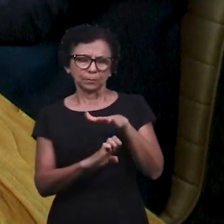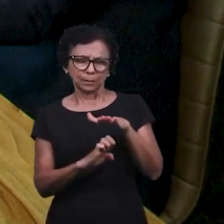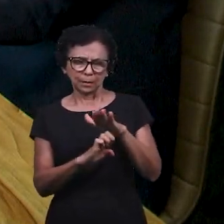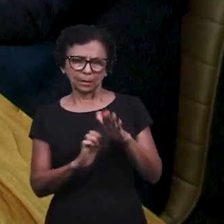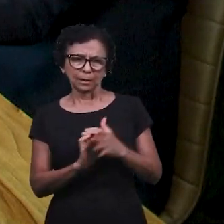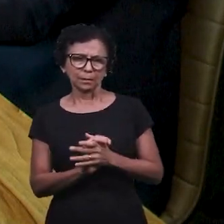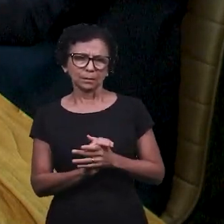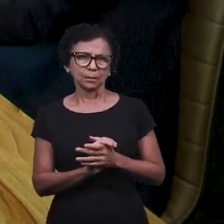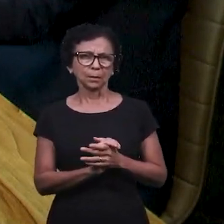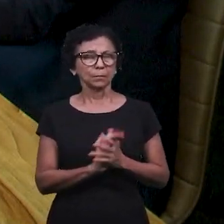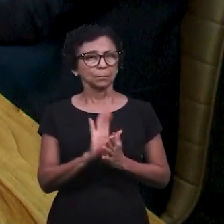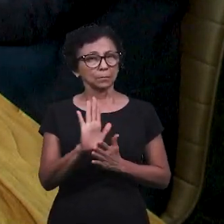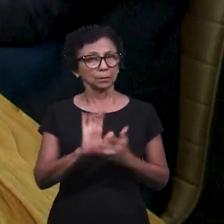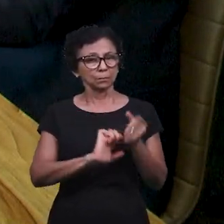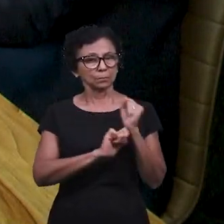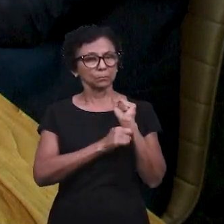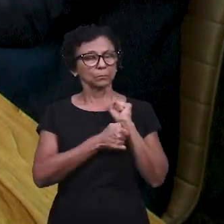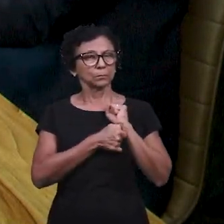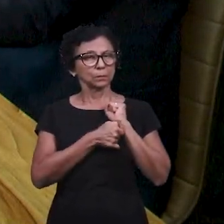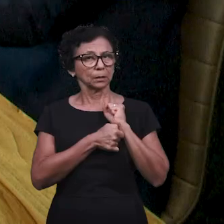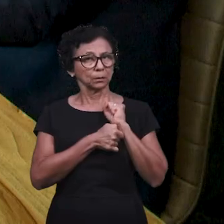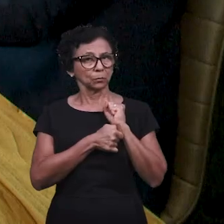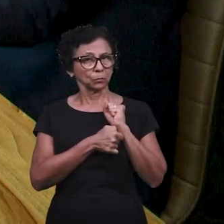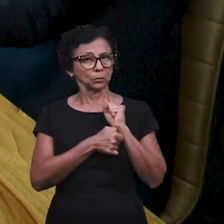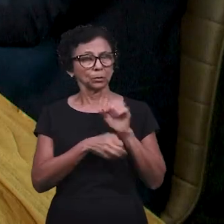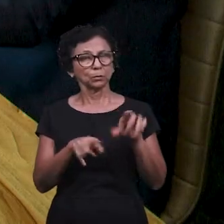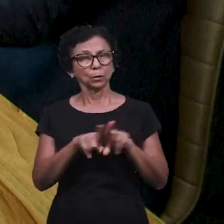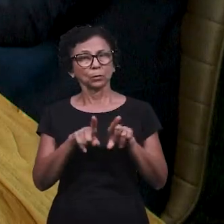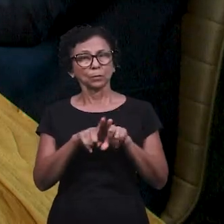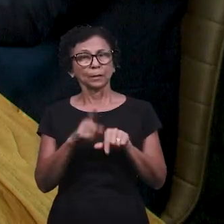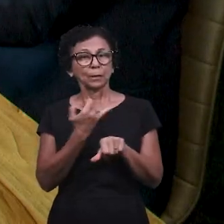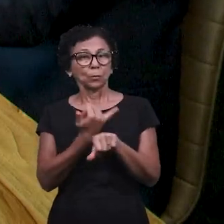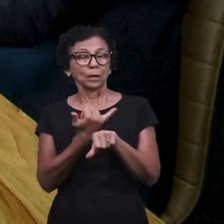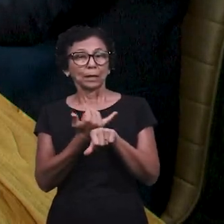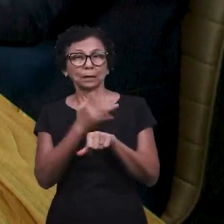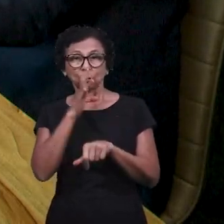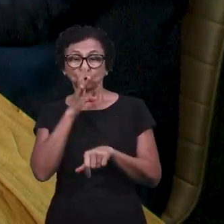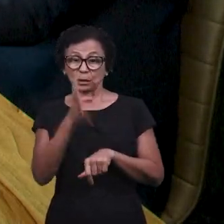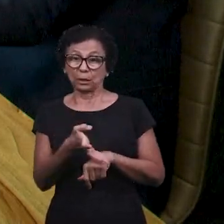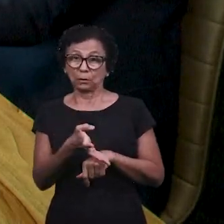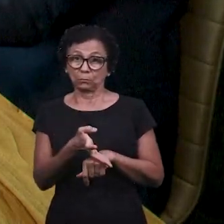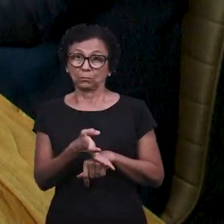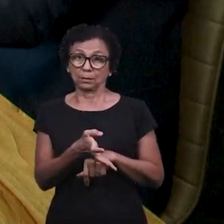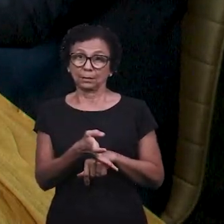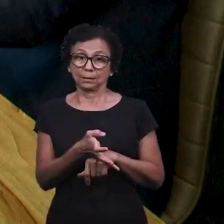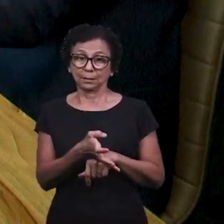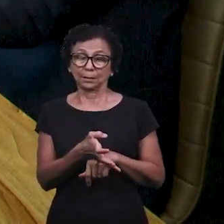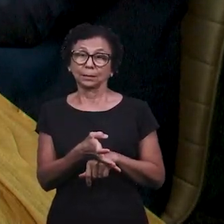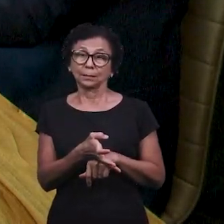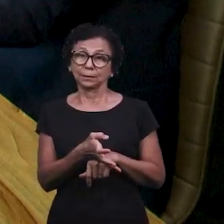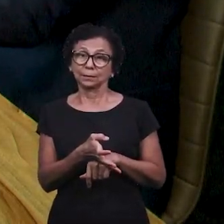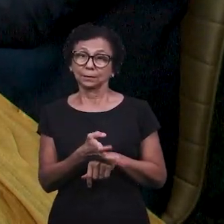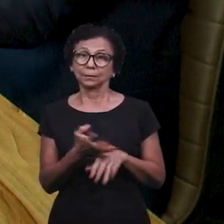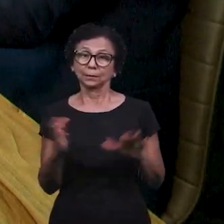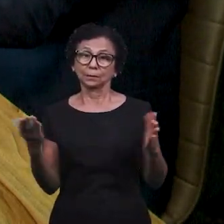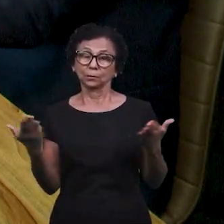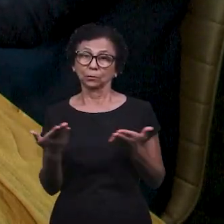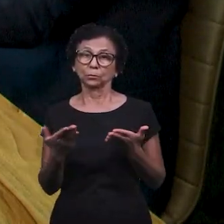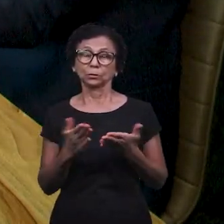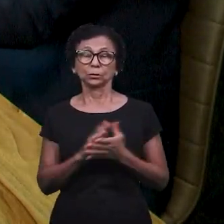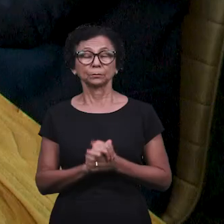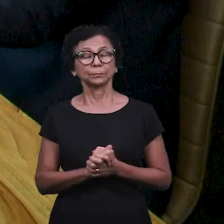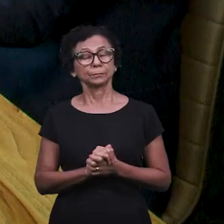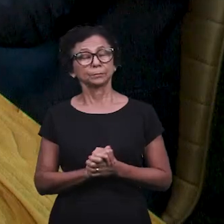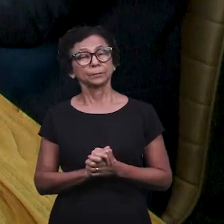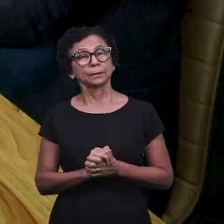maneira confidencial, assim como o canal de denúncia, e a gente precisa evitar algo que hoje é um grande problema quando a gente fala em sistemas de integridade, que é